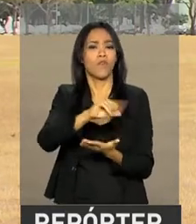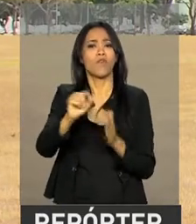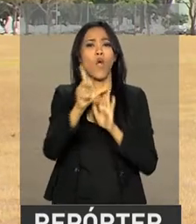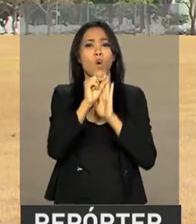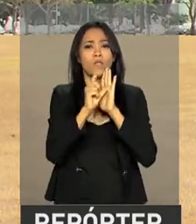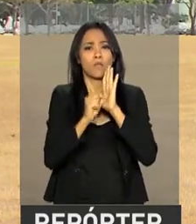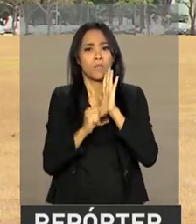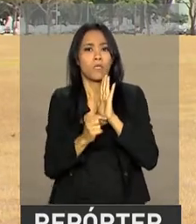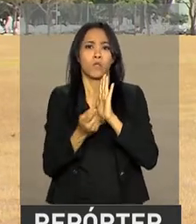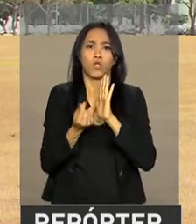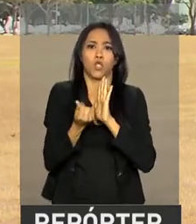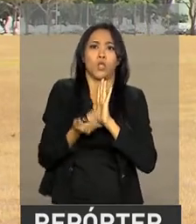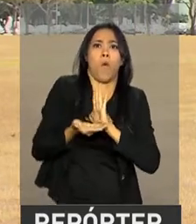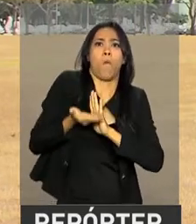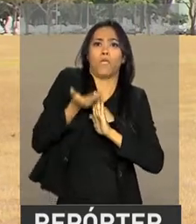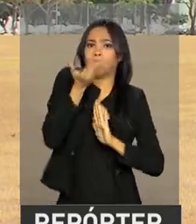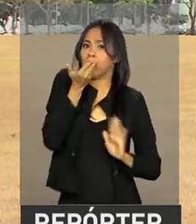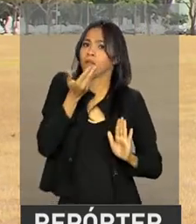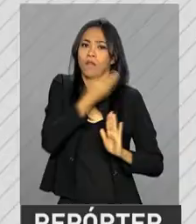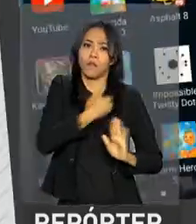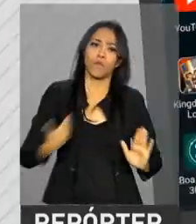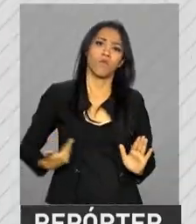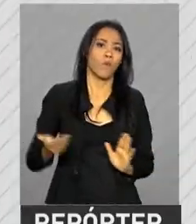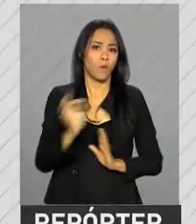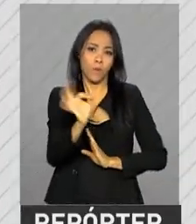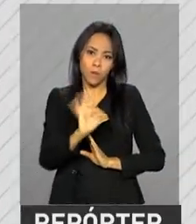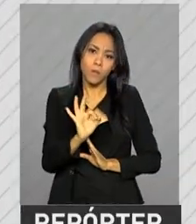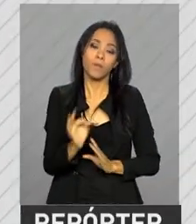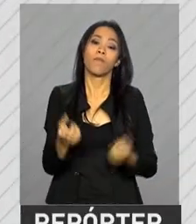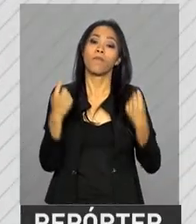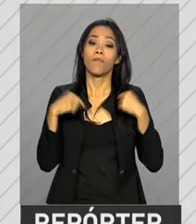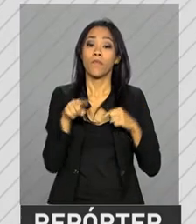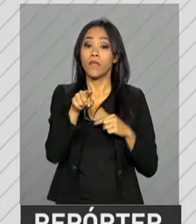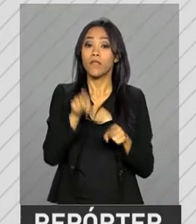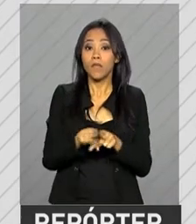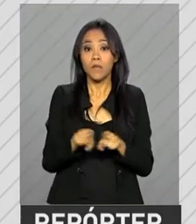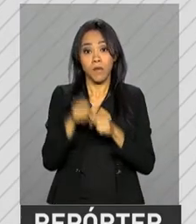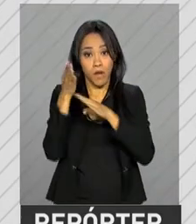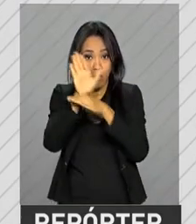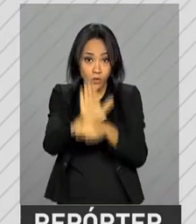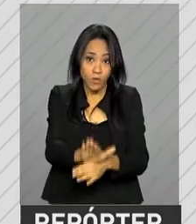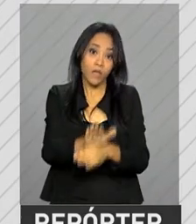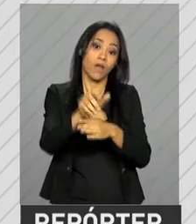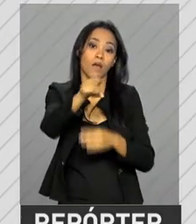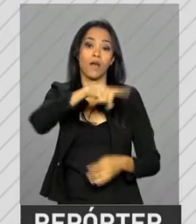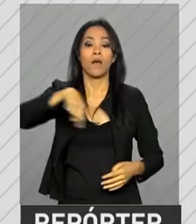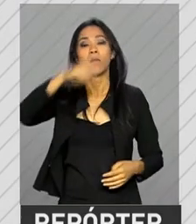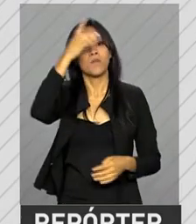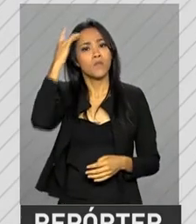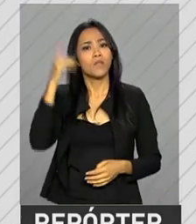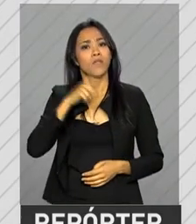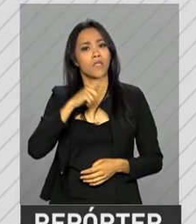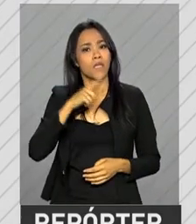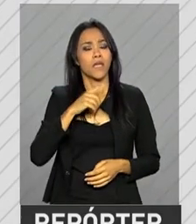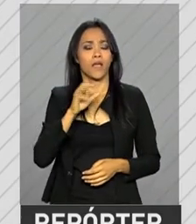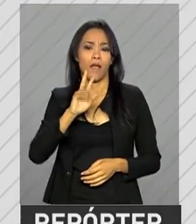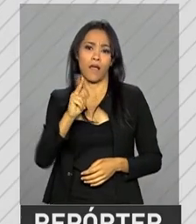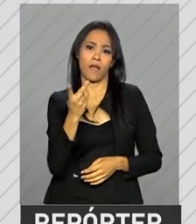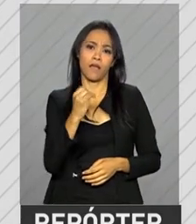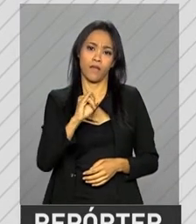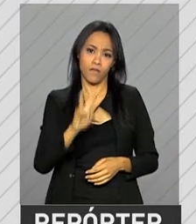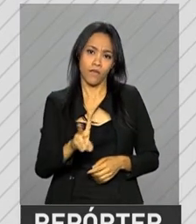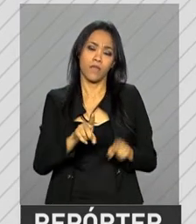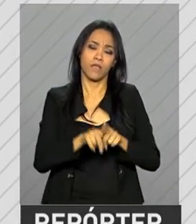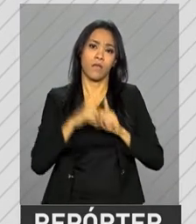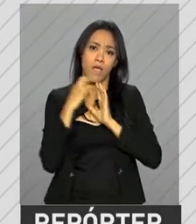orçamento para aquisição de antirretrovirais. E ainda para ajudar pacientes com HIV e AIDS e profissionais na